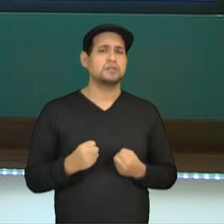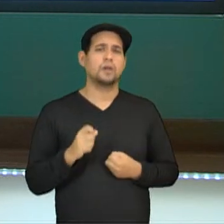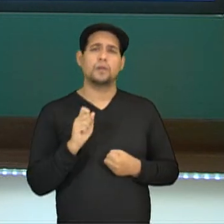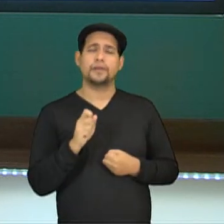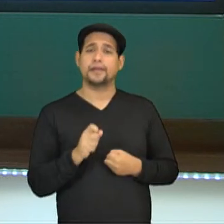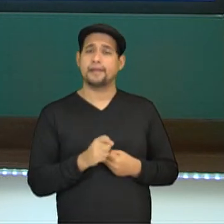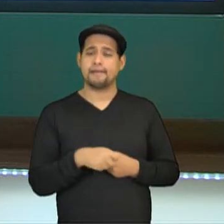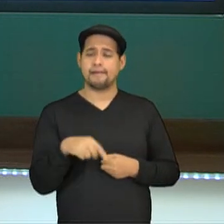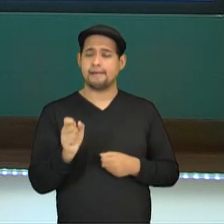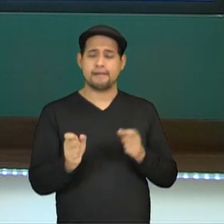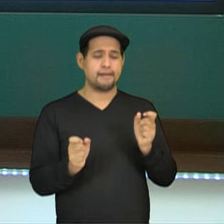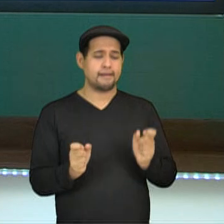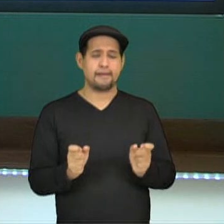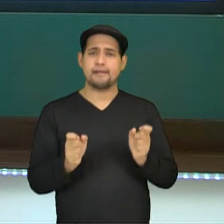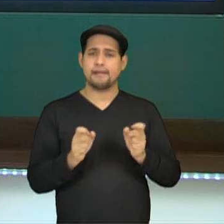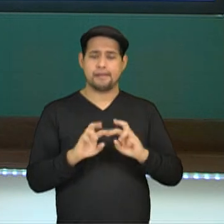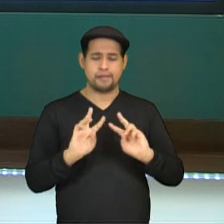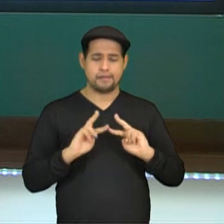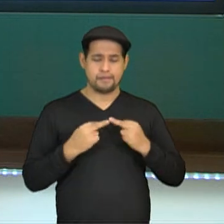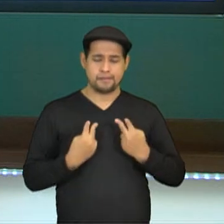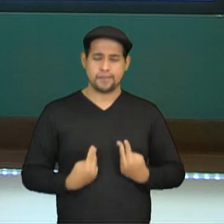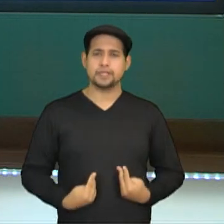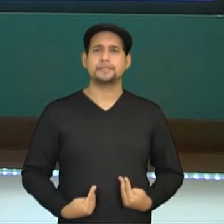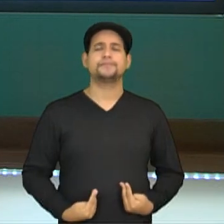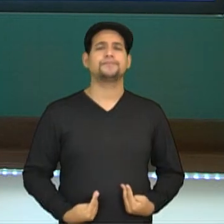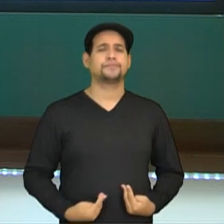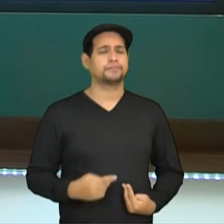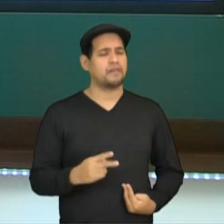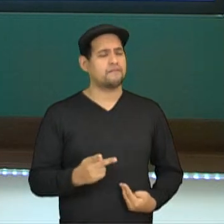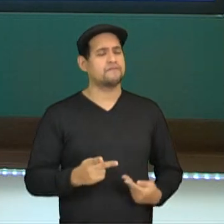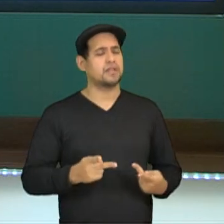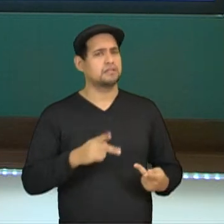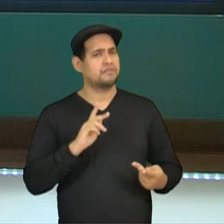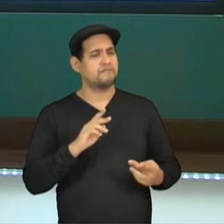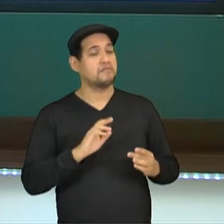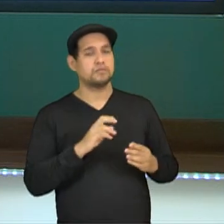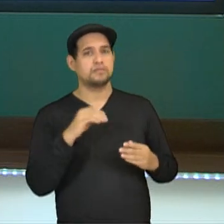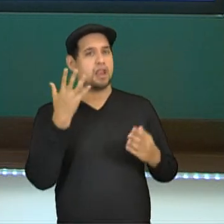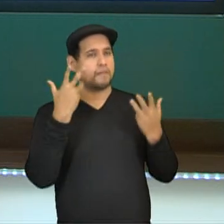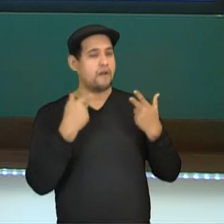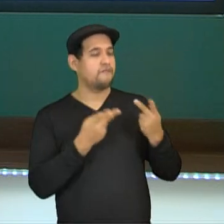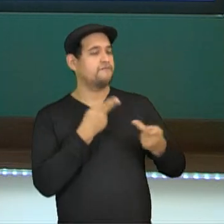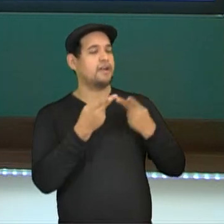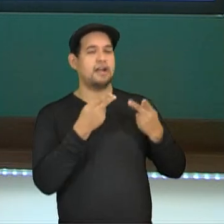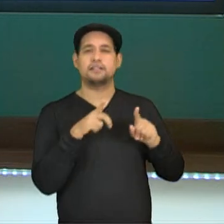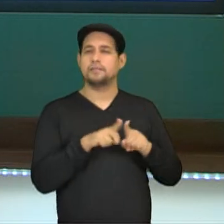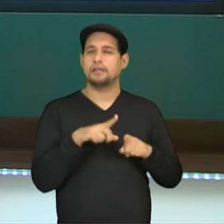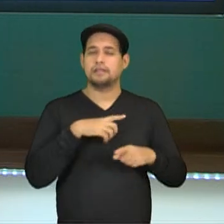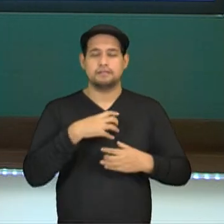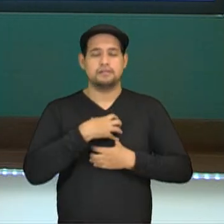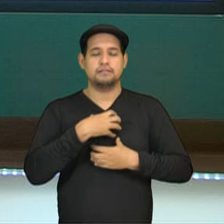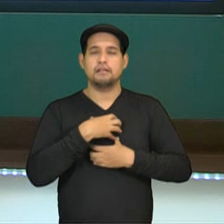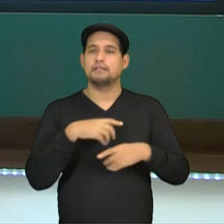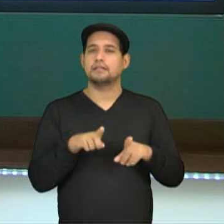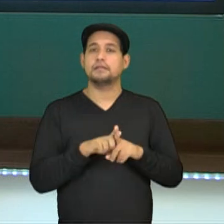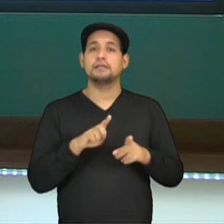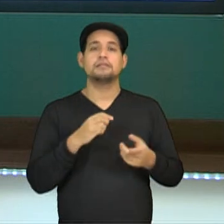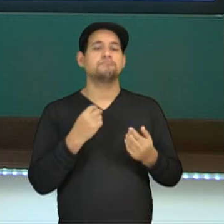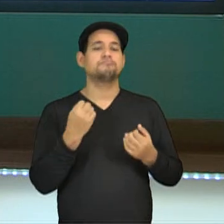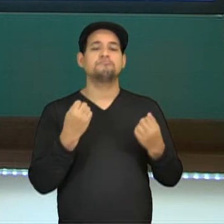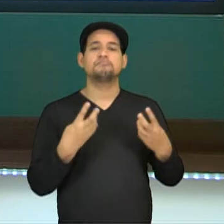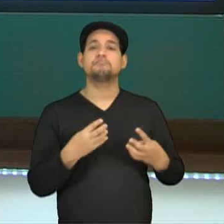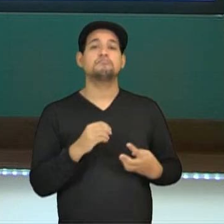as mesmas características humanas. Então, eles falam, eles têm sentimentos, né? Então, isso torna do conto